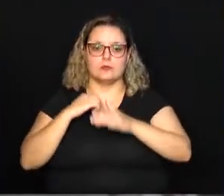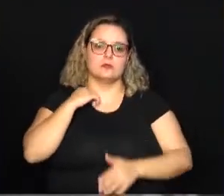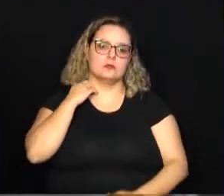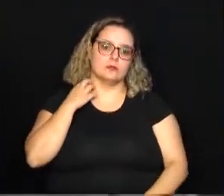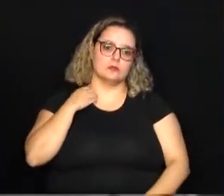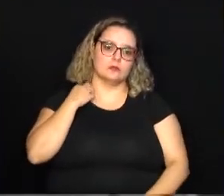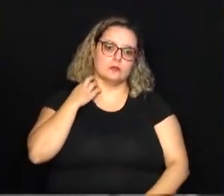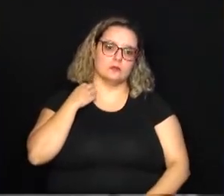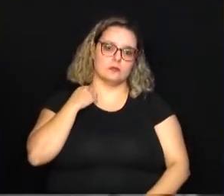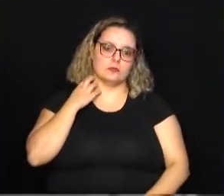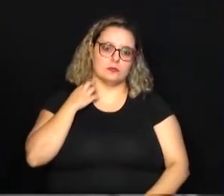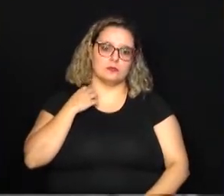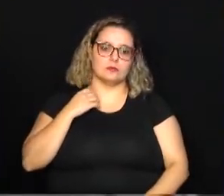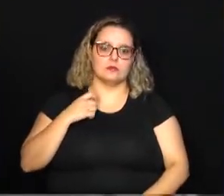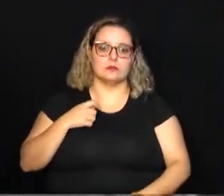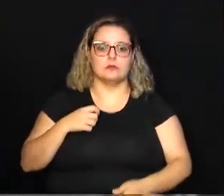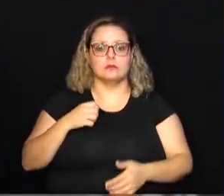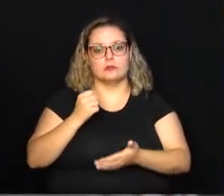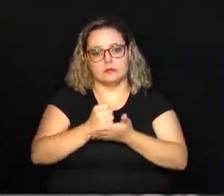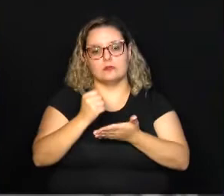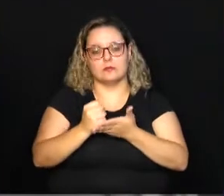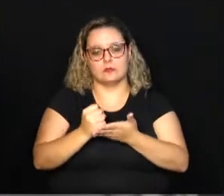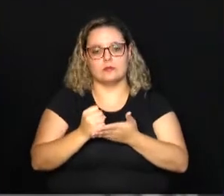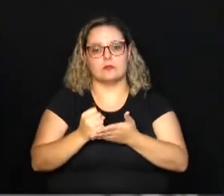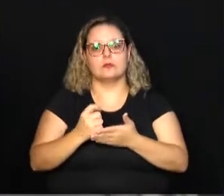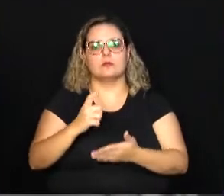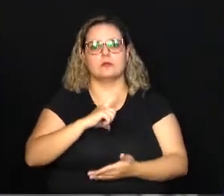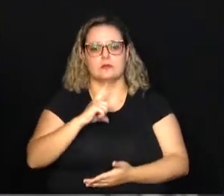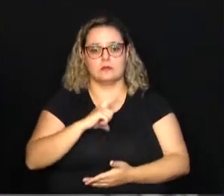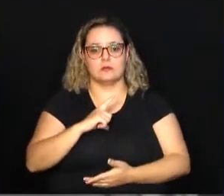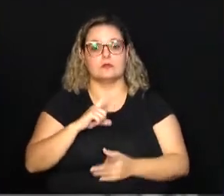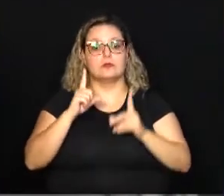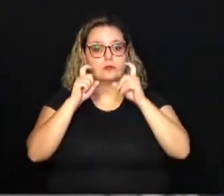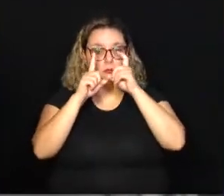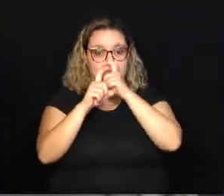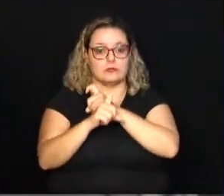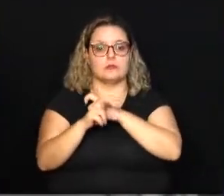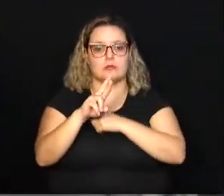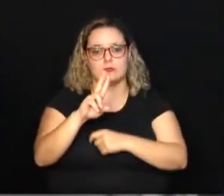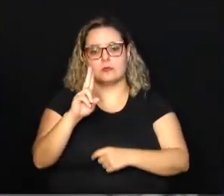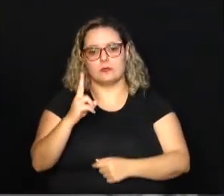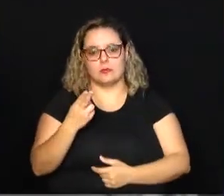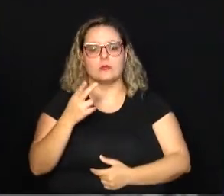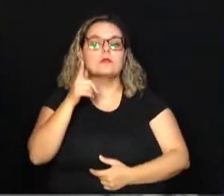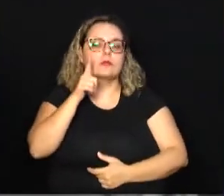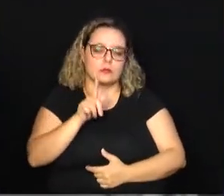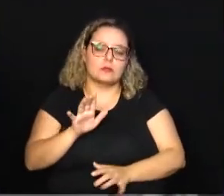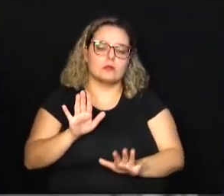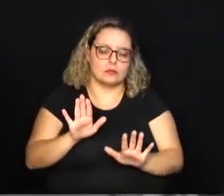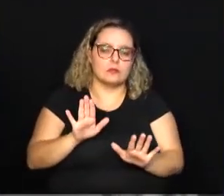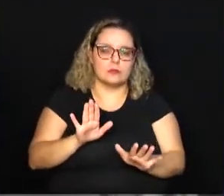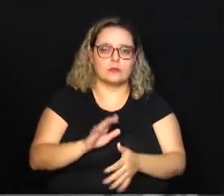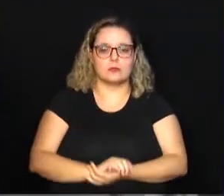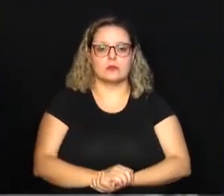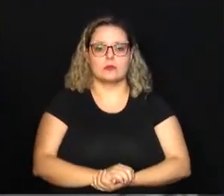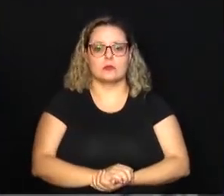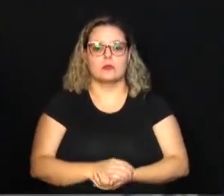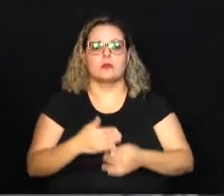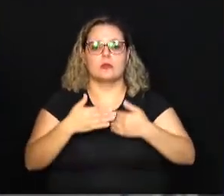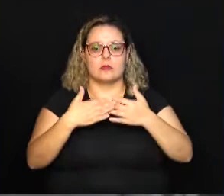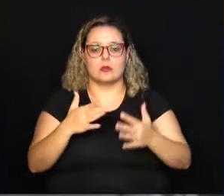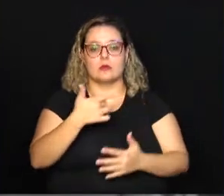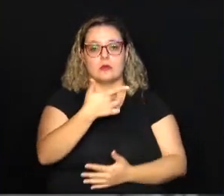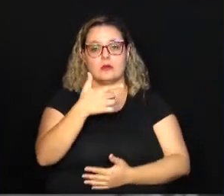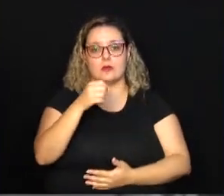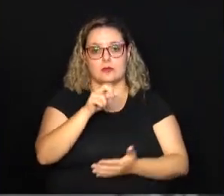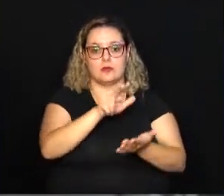que viabilizarmos essa outra empresa, que está tendo também alguma dificuldade com RH, mas está se conseguindo, nós vamos abrir mais 20